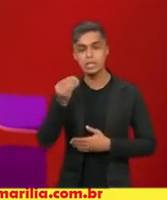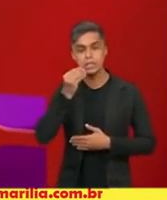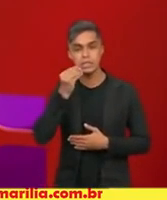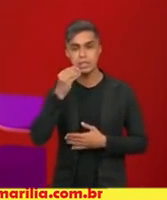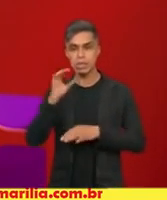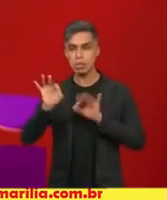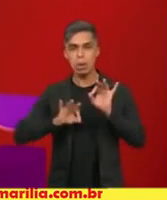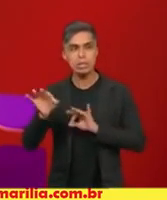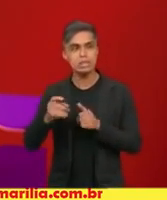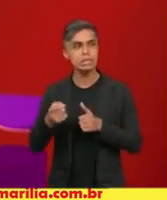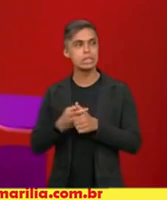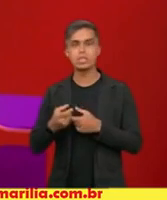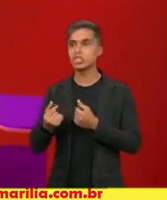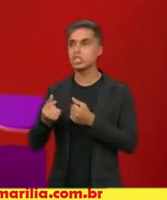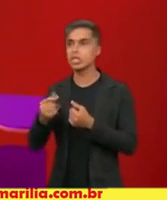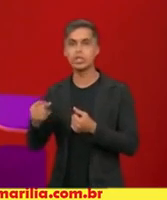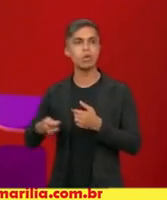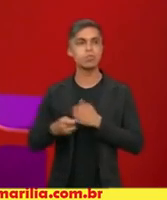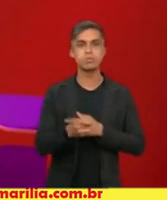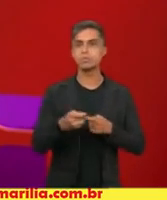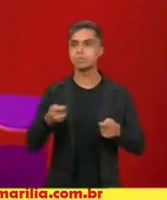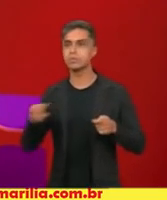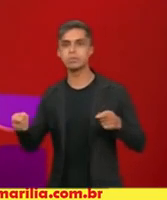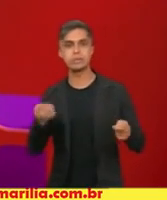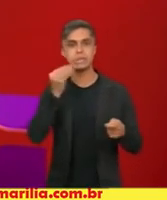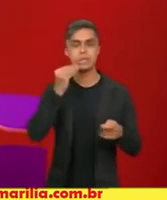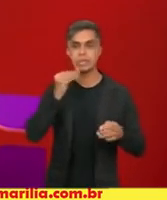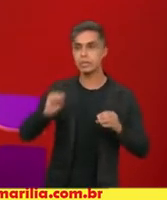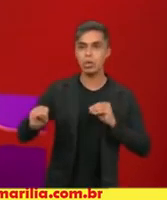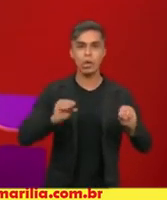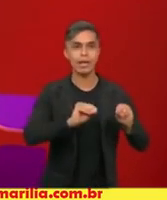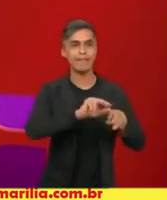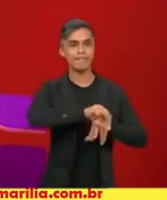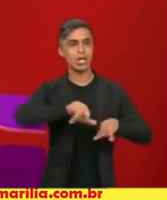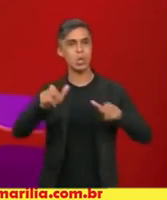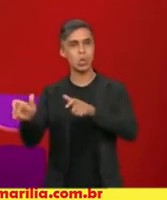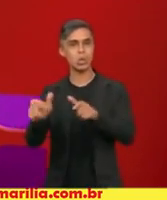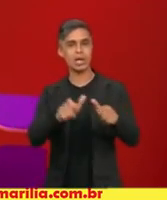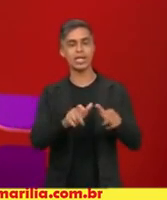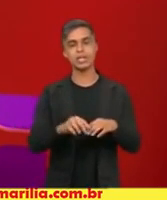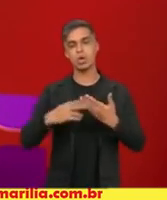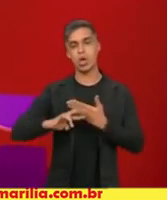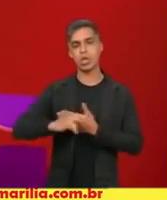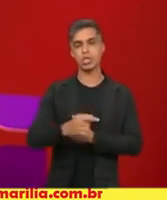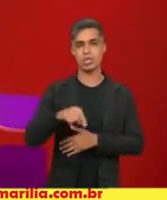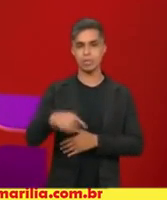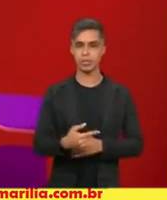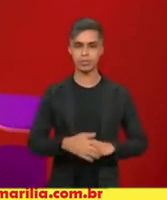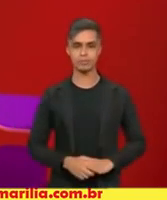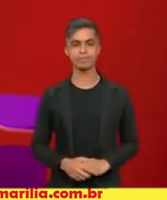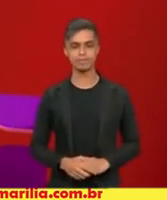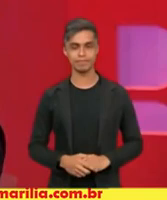realocando o seu capital. E isso tem imensas consequências para o que vem depois, sem